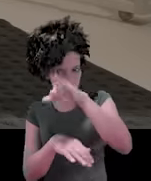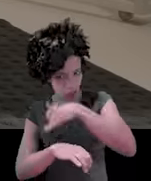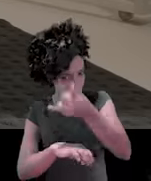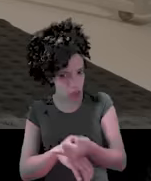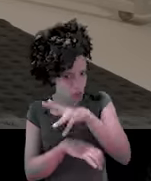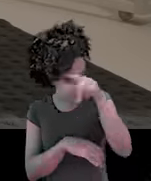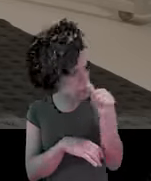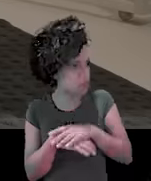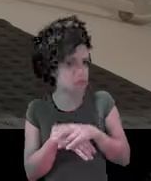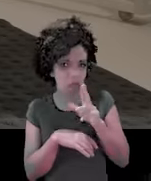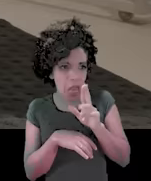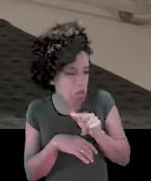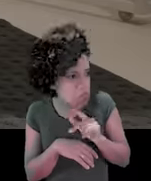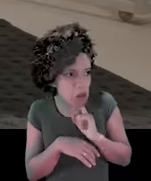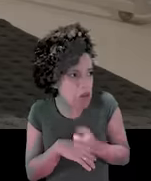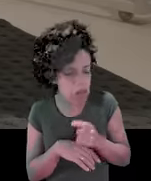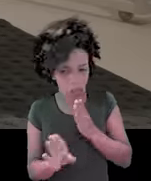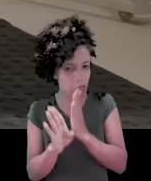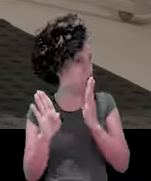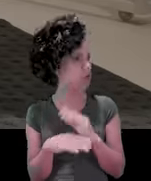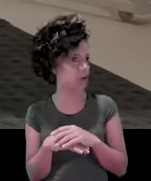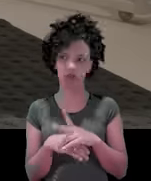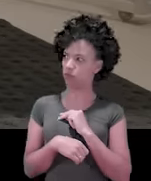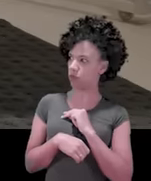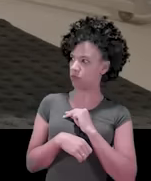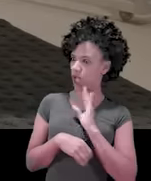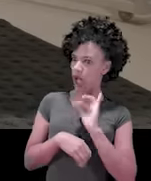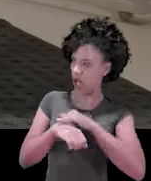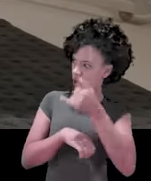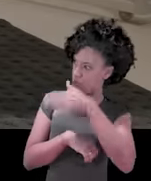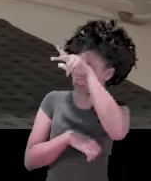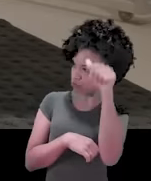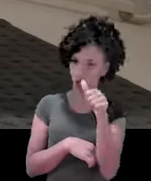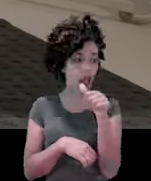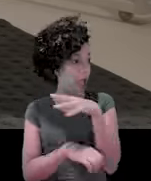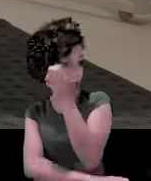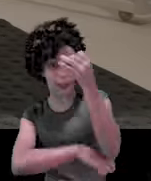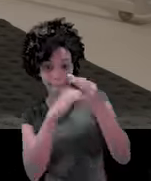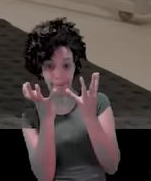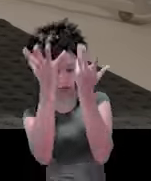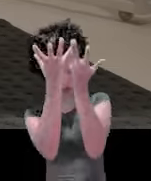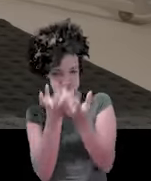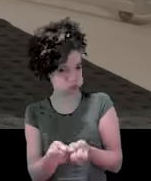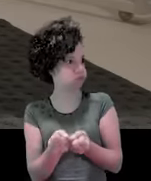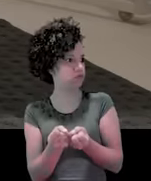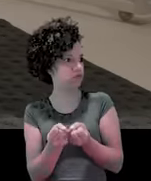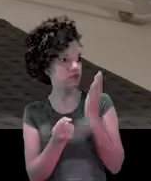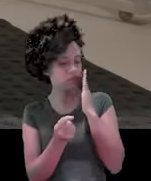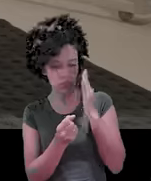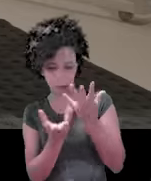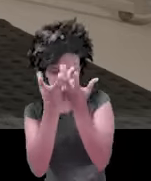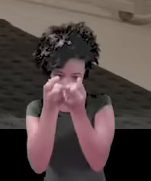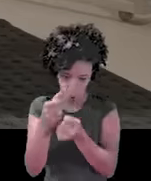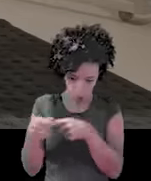nunca encontrou cara então assim é muito louco amaroli viveu né é tipo aquele maluco que vamos lá